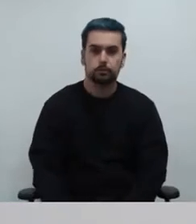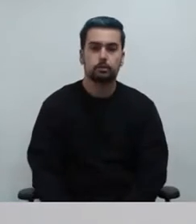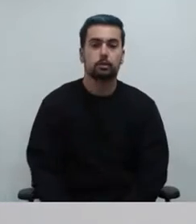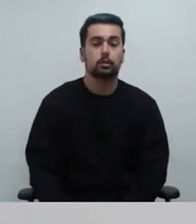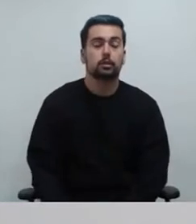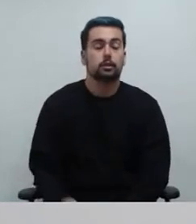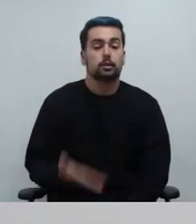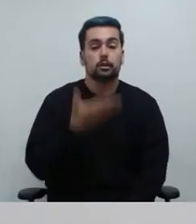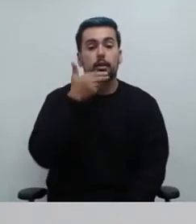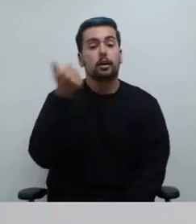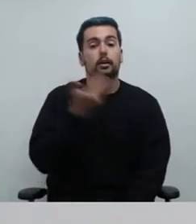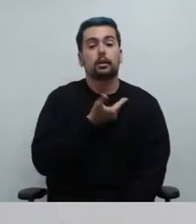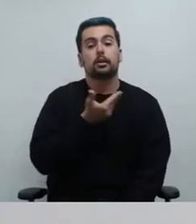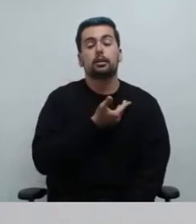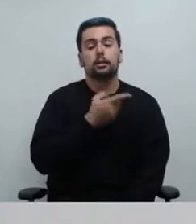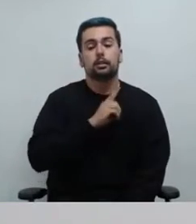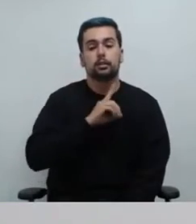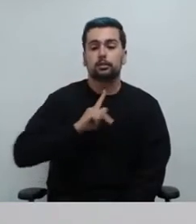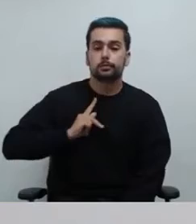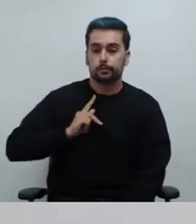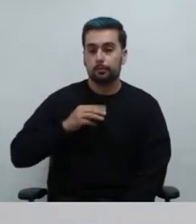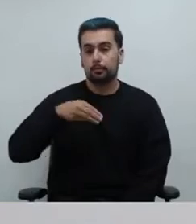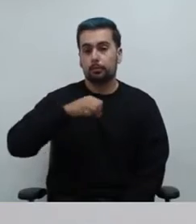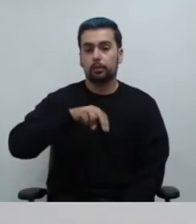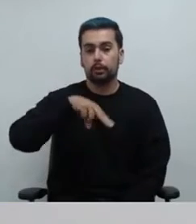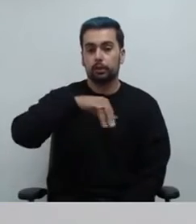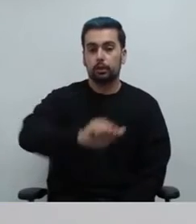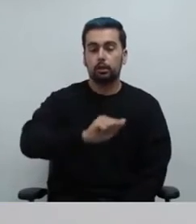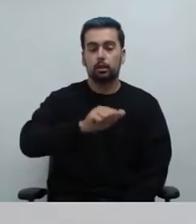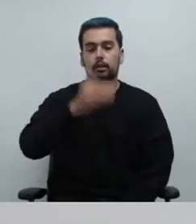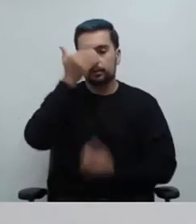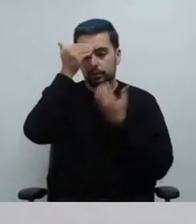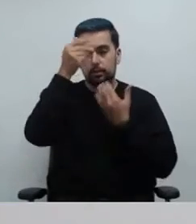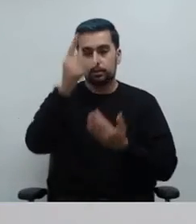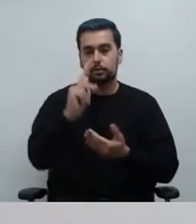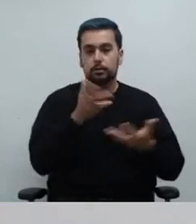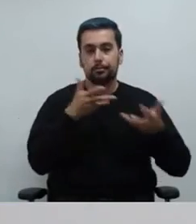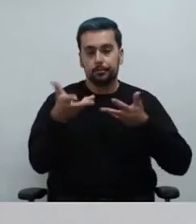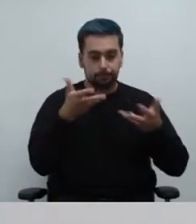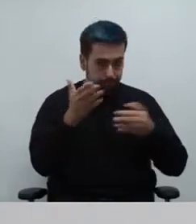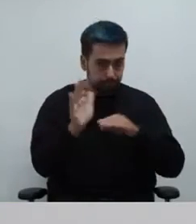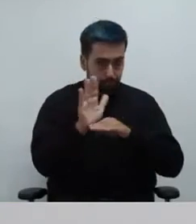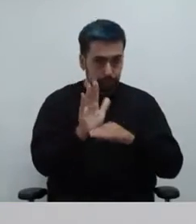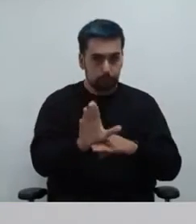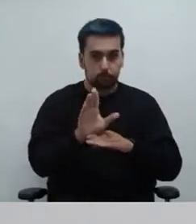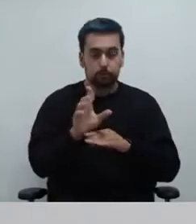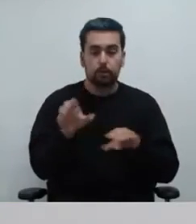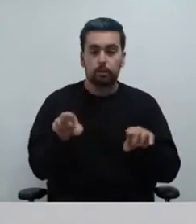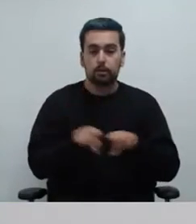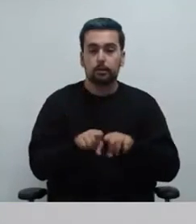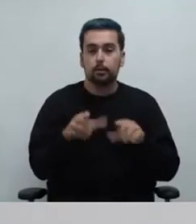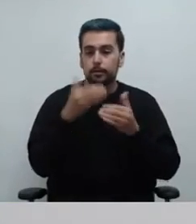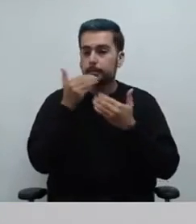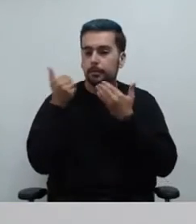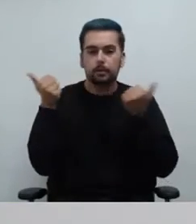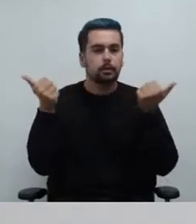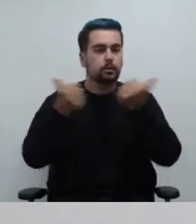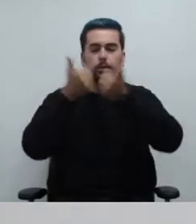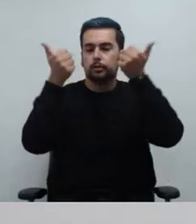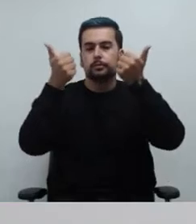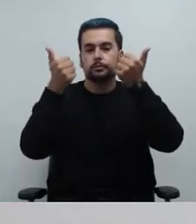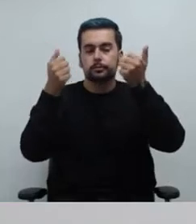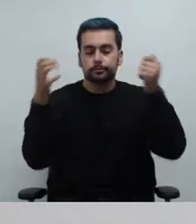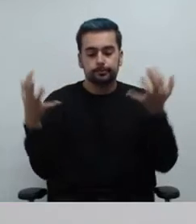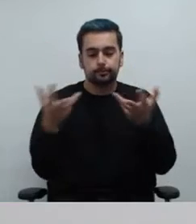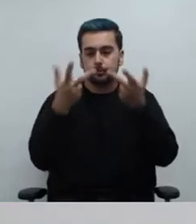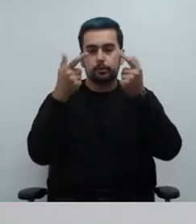colega, a defensora pública Mônica de Mello, agradecendo pela sua manifestação, que contribui para a riqueza, contribuir, enriquece